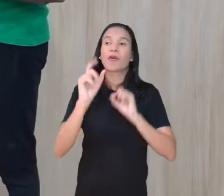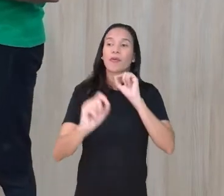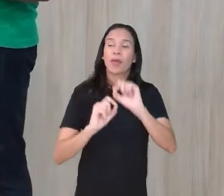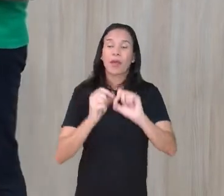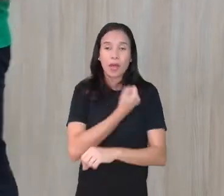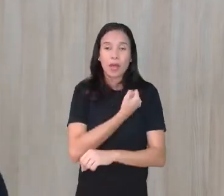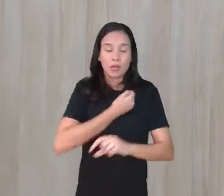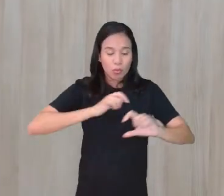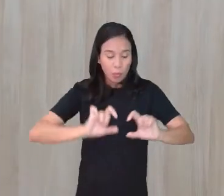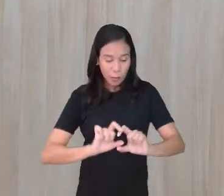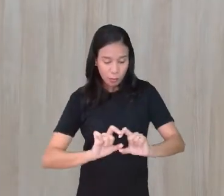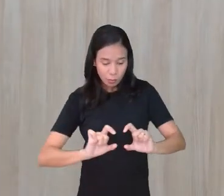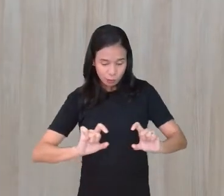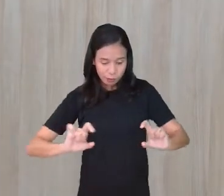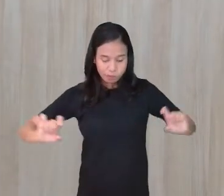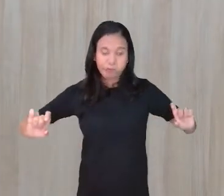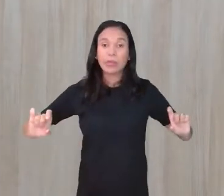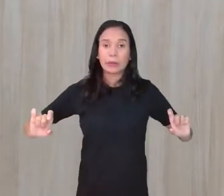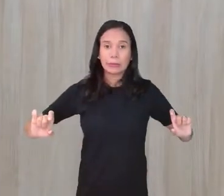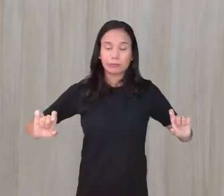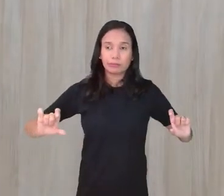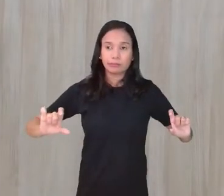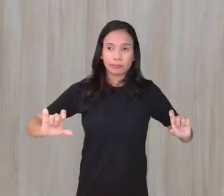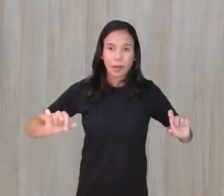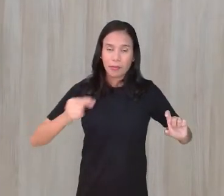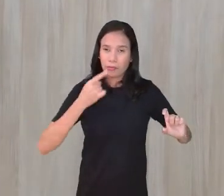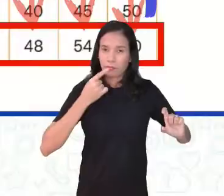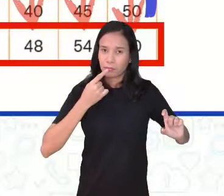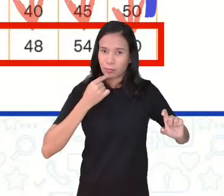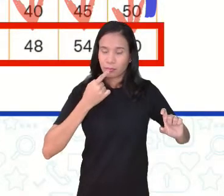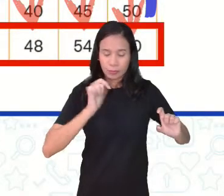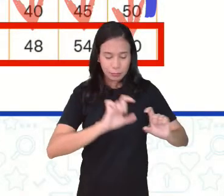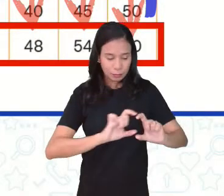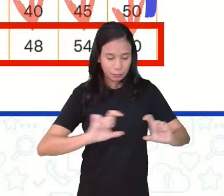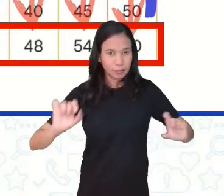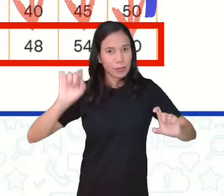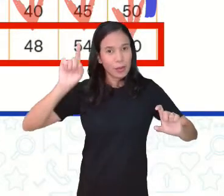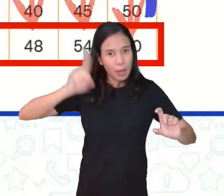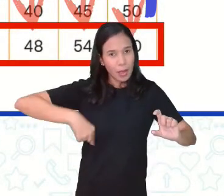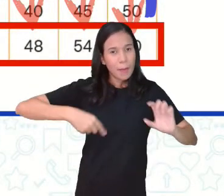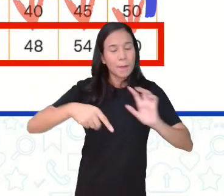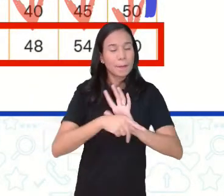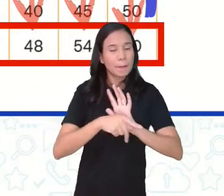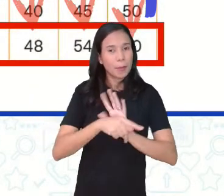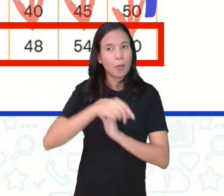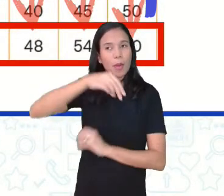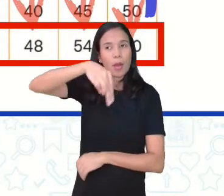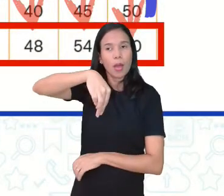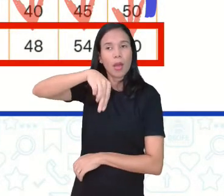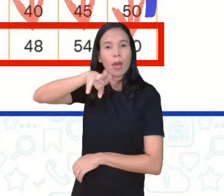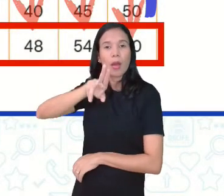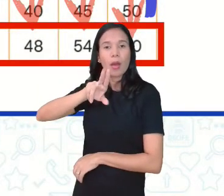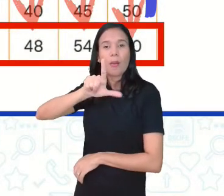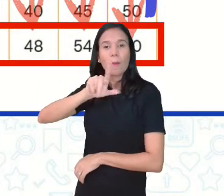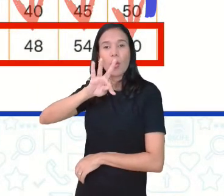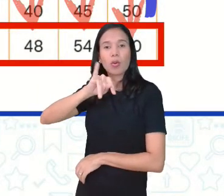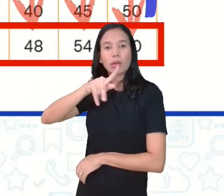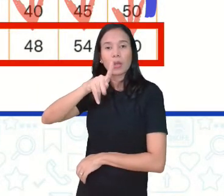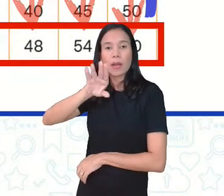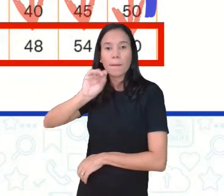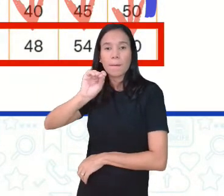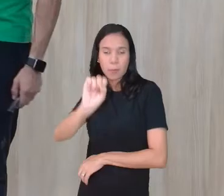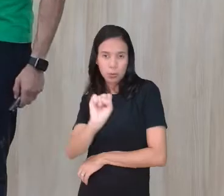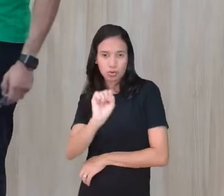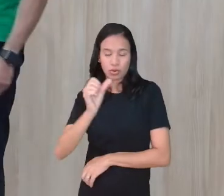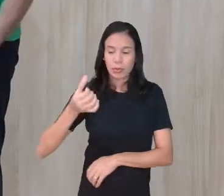esses números que estão aqui marcados de vermelho, eles são os múltiplos de 6, certo?